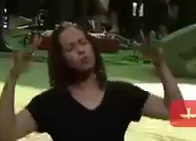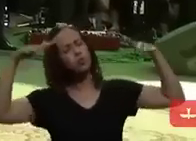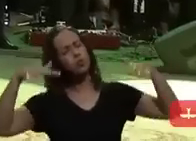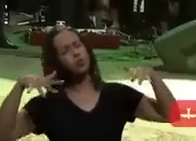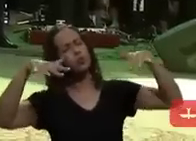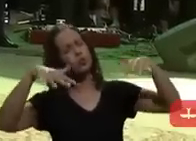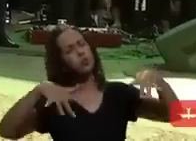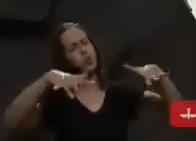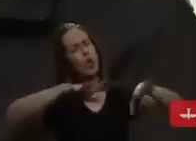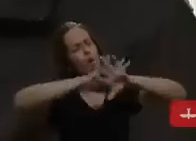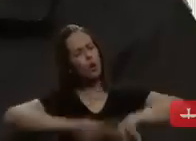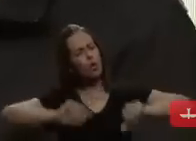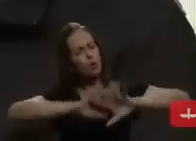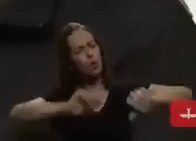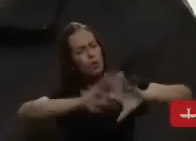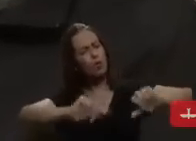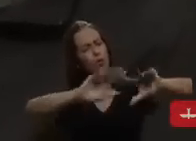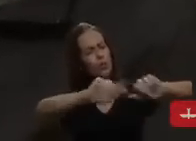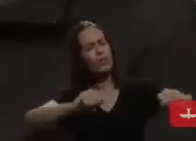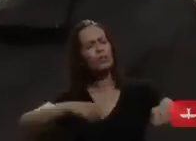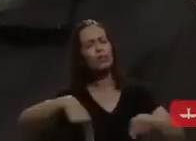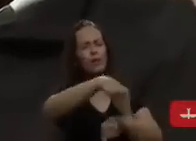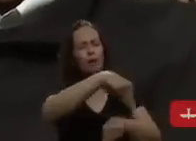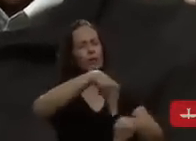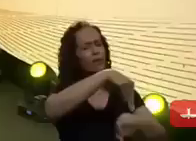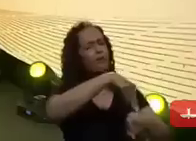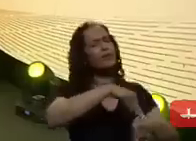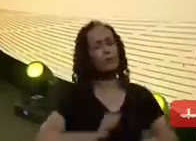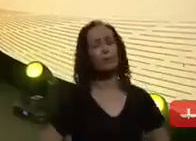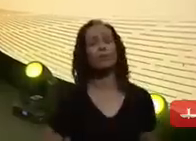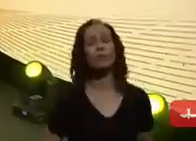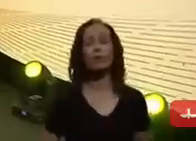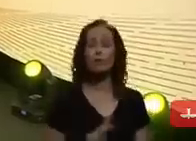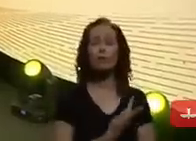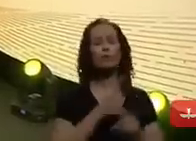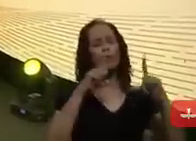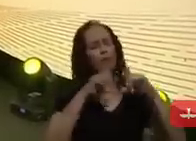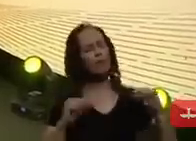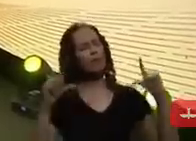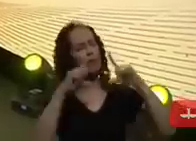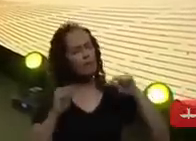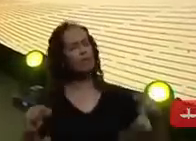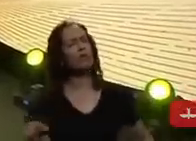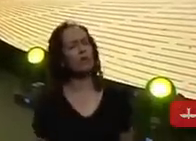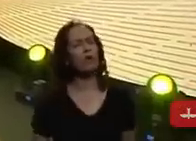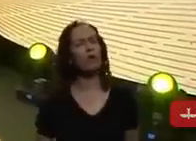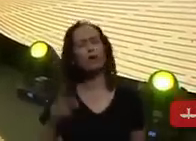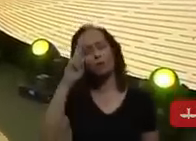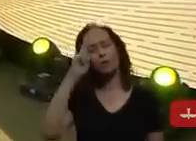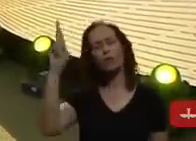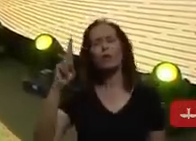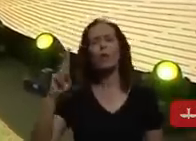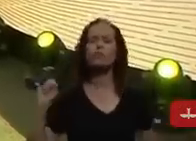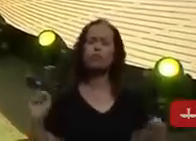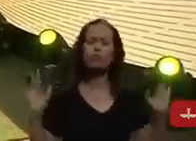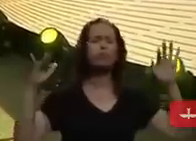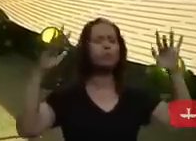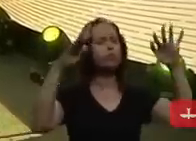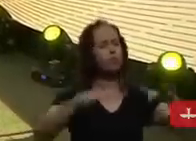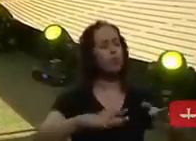nações, flua o rio do Senhor em Brasília, flua o rio do Senhor lá